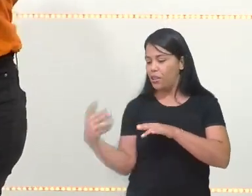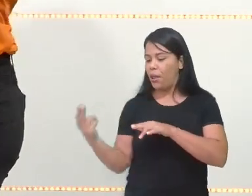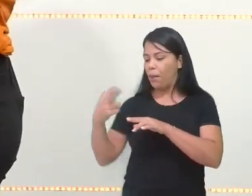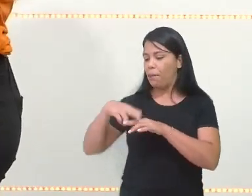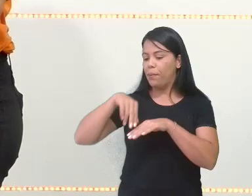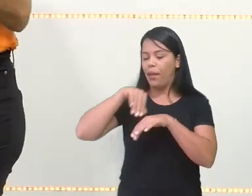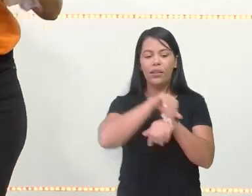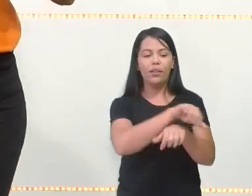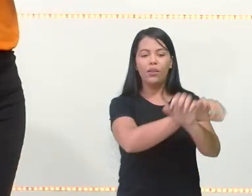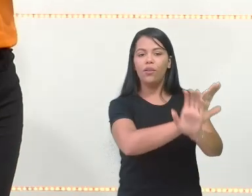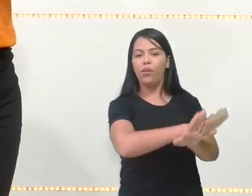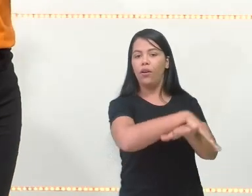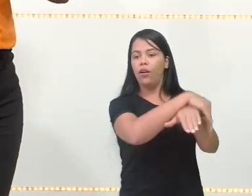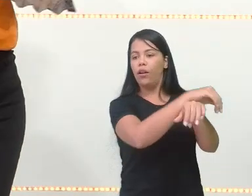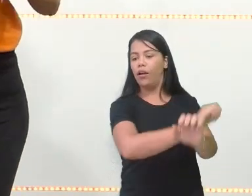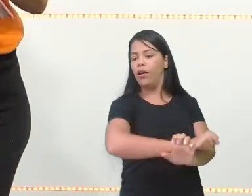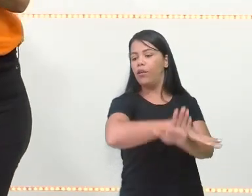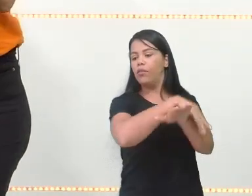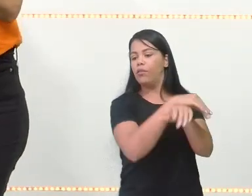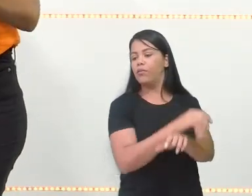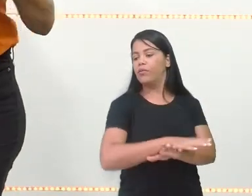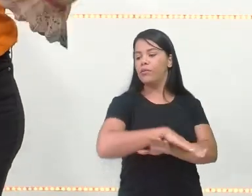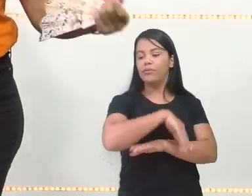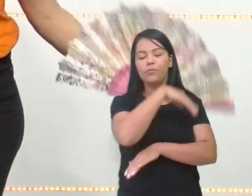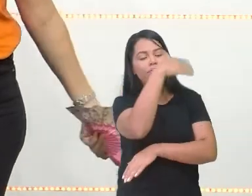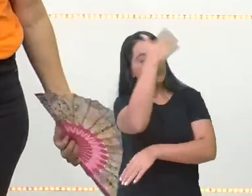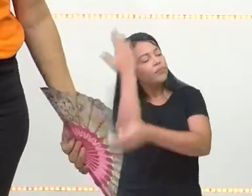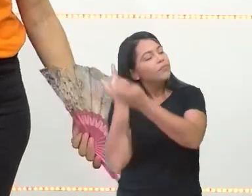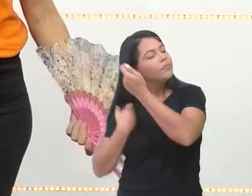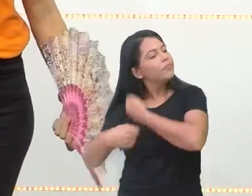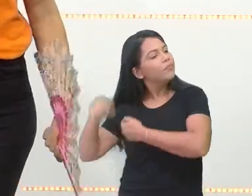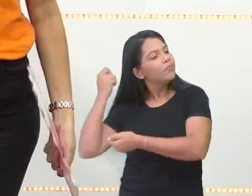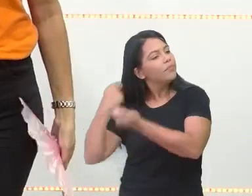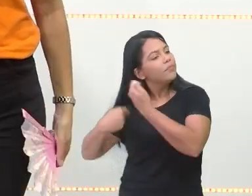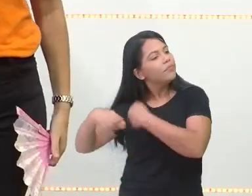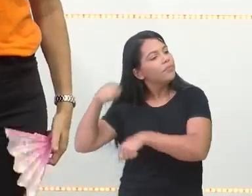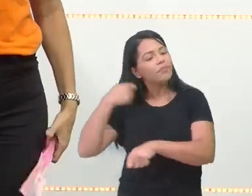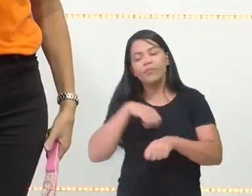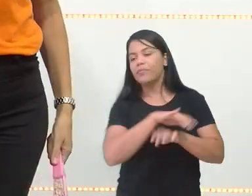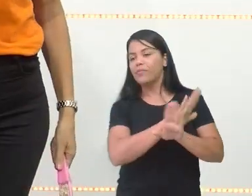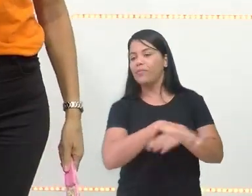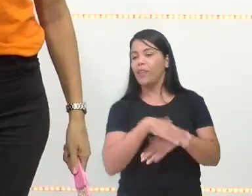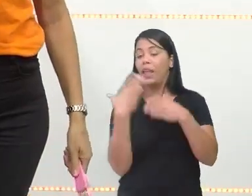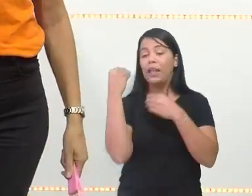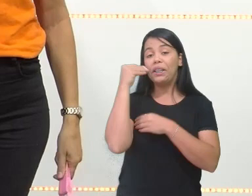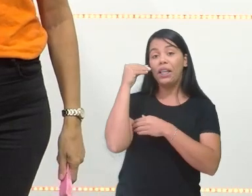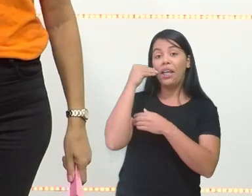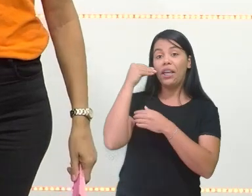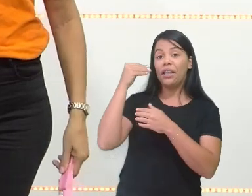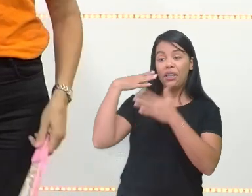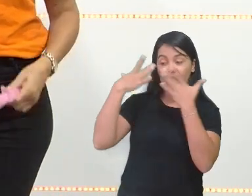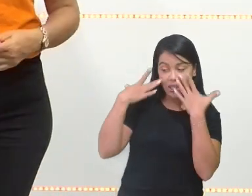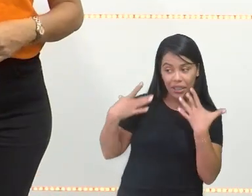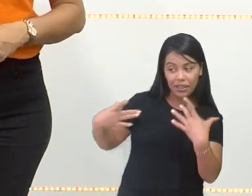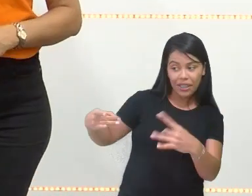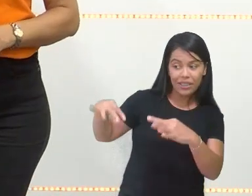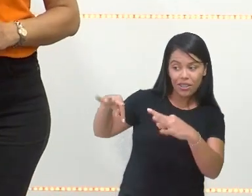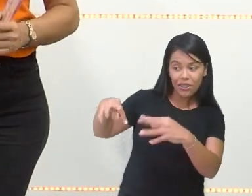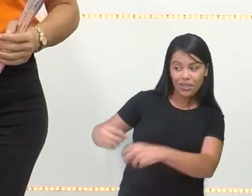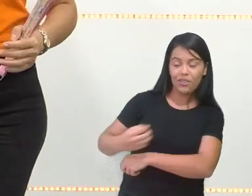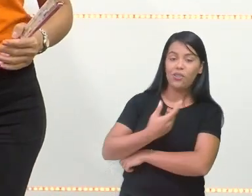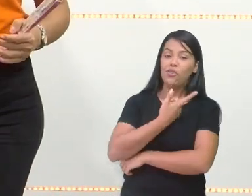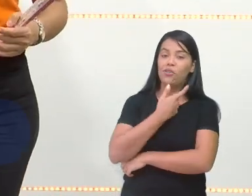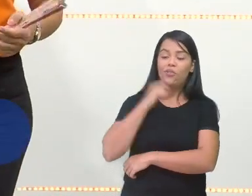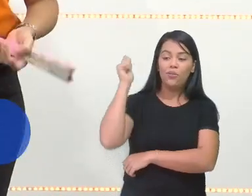se ventilando, tentando atrair a atenção dos pescadores. É isso que vocês irão saber já já, tá certo? Vamos dar